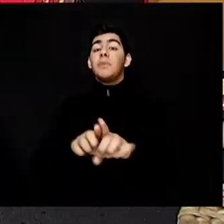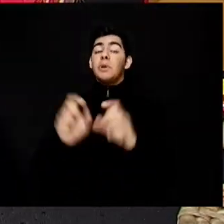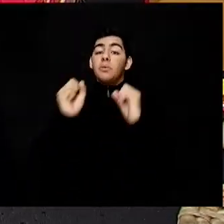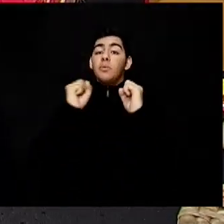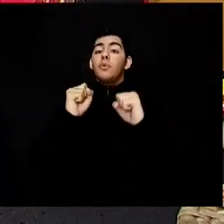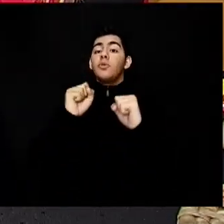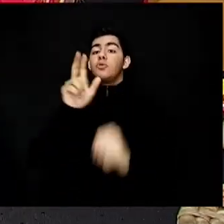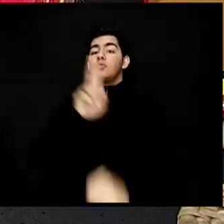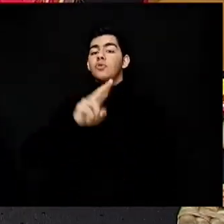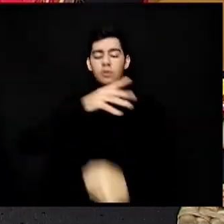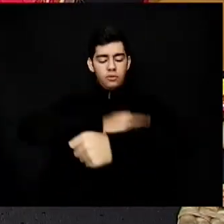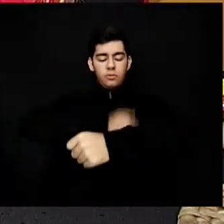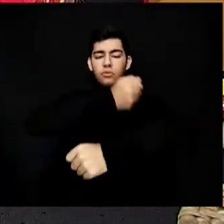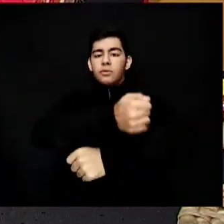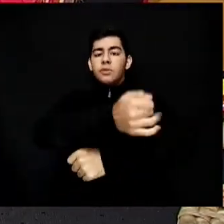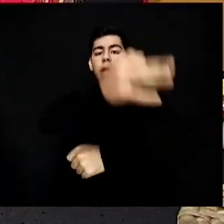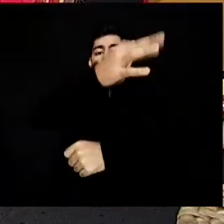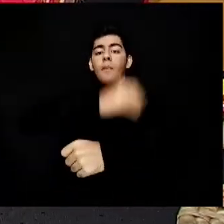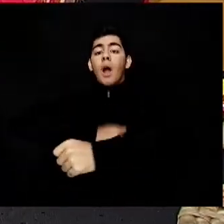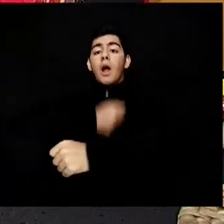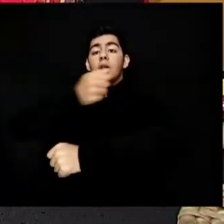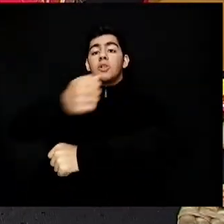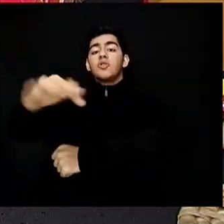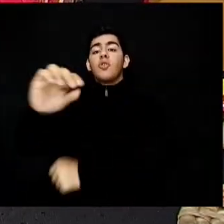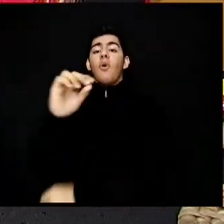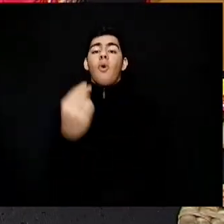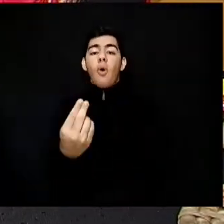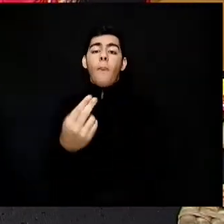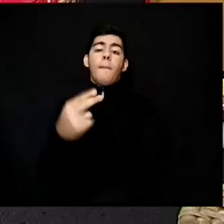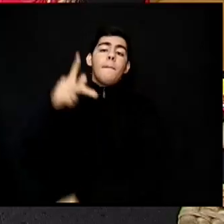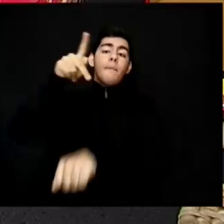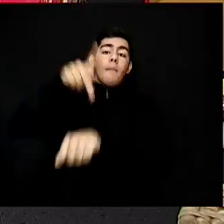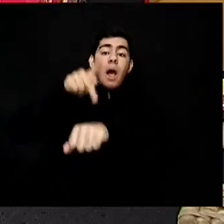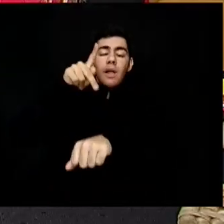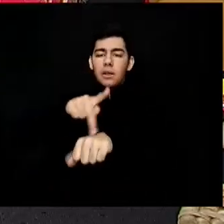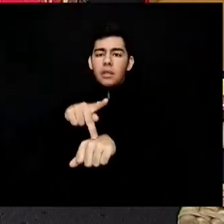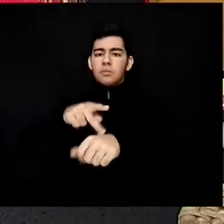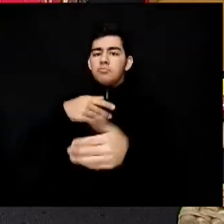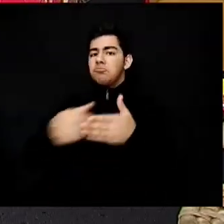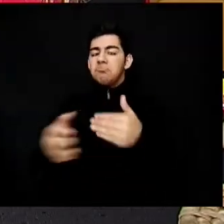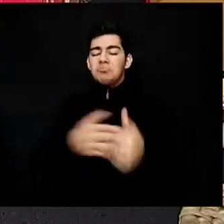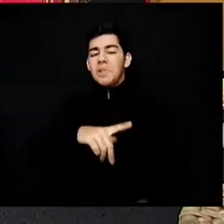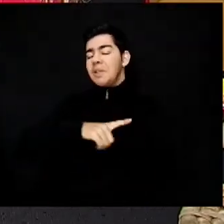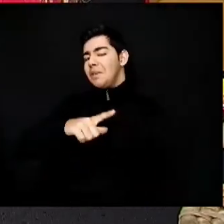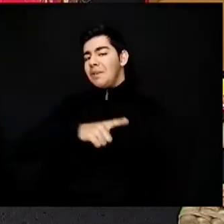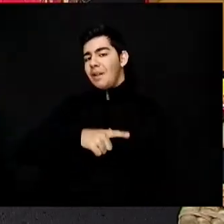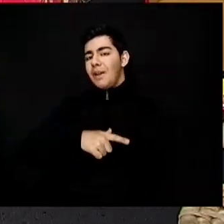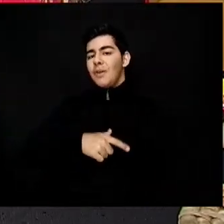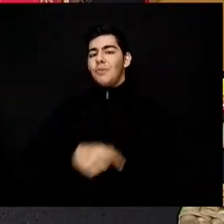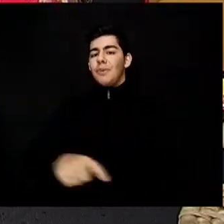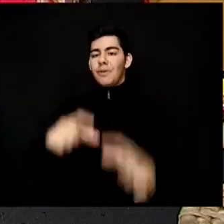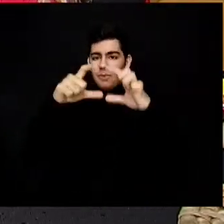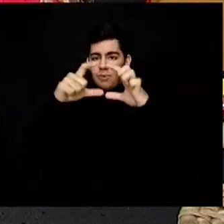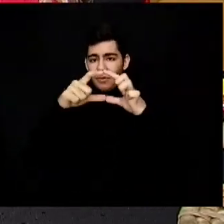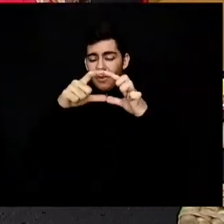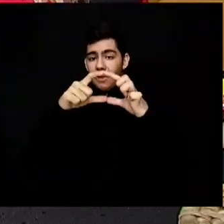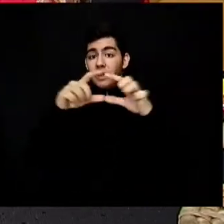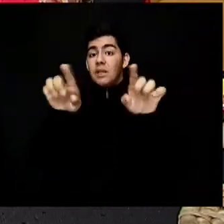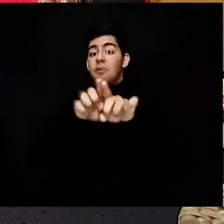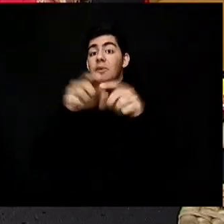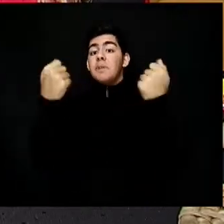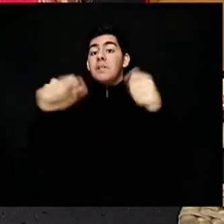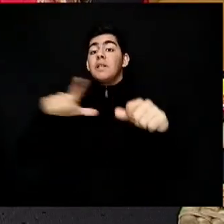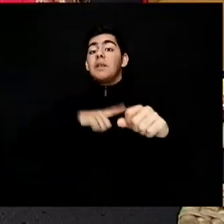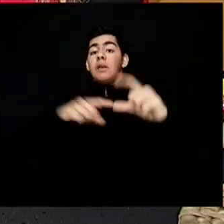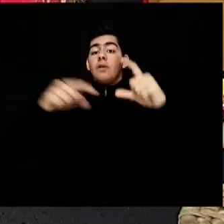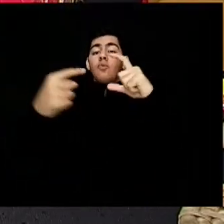né? Qualquer coisa que tenha assim esse formato mais arredondado e que tenha o furinho pra gente poder passar o fio, a gente